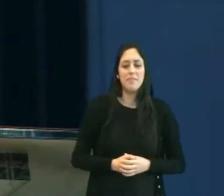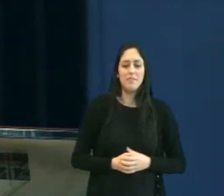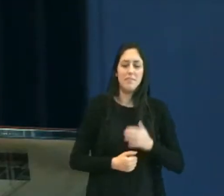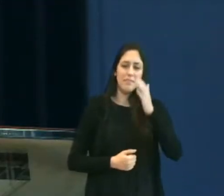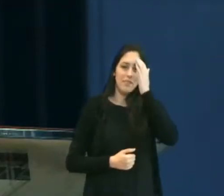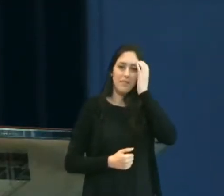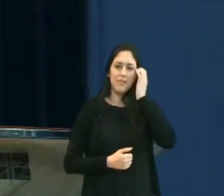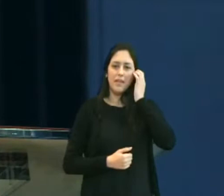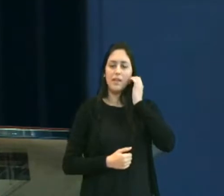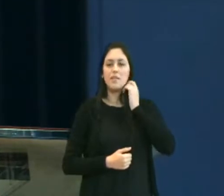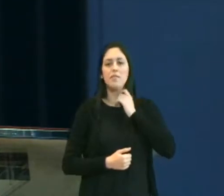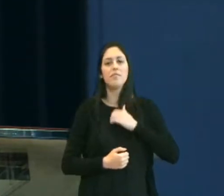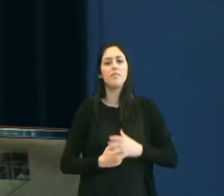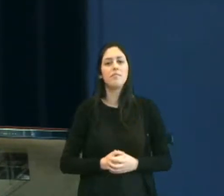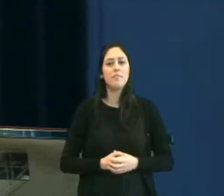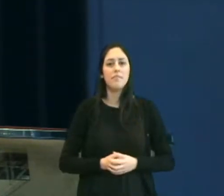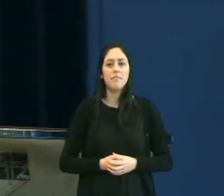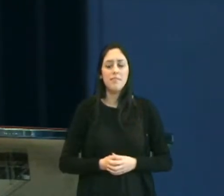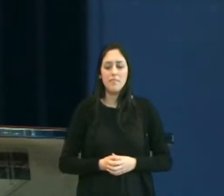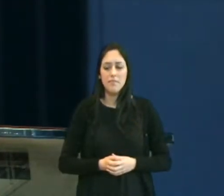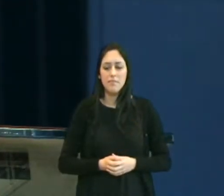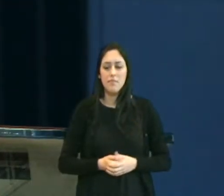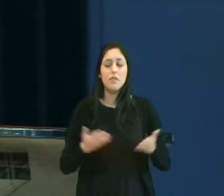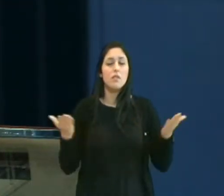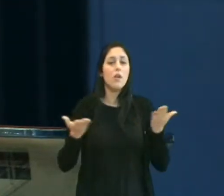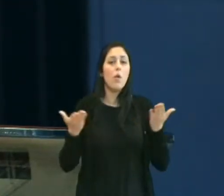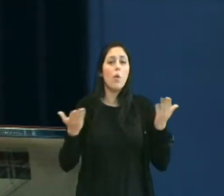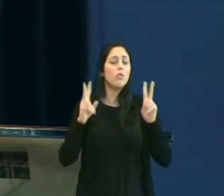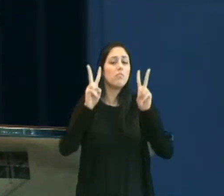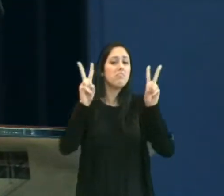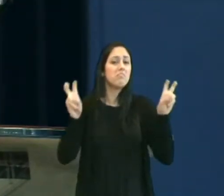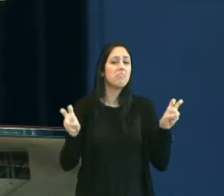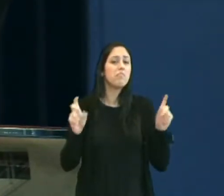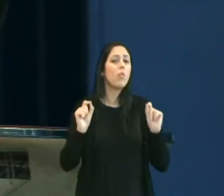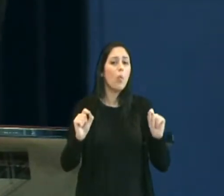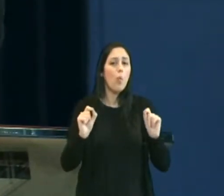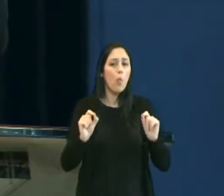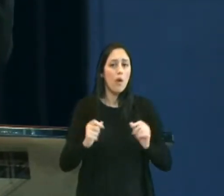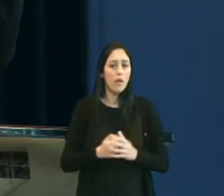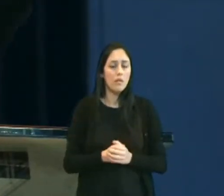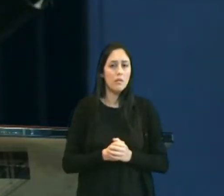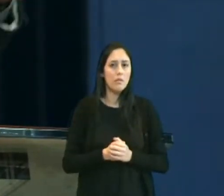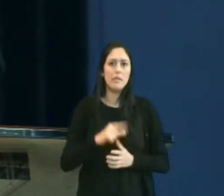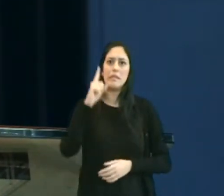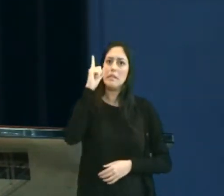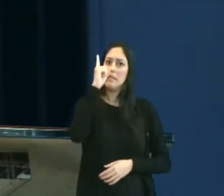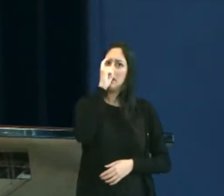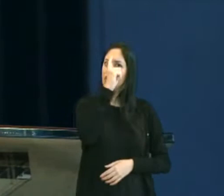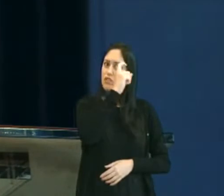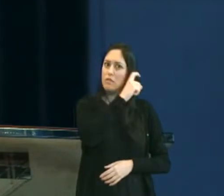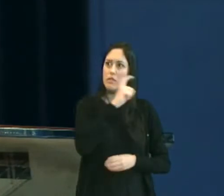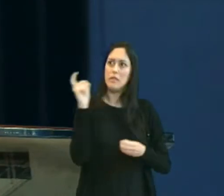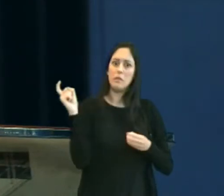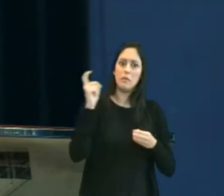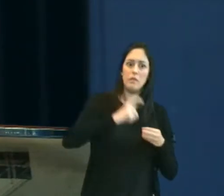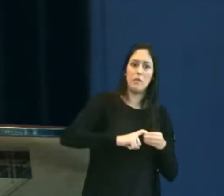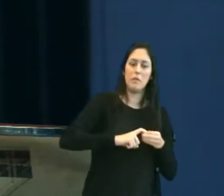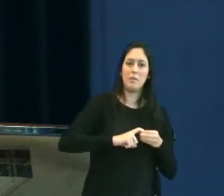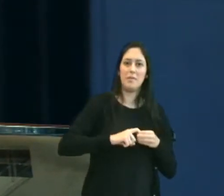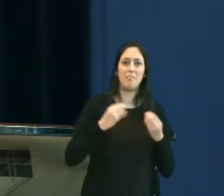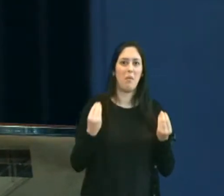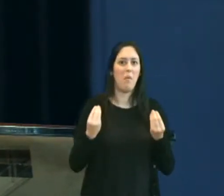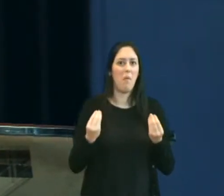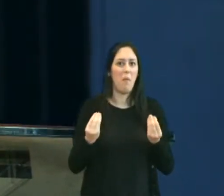O título da mensagem de hoje é Os Desafios da Volta. E quando eu